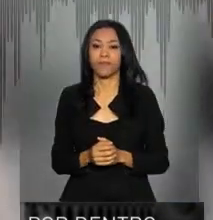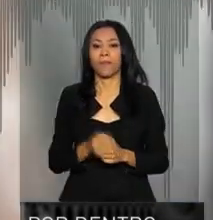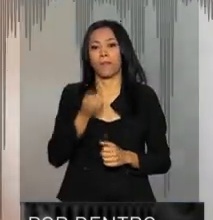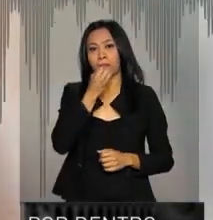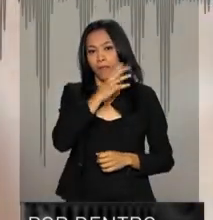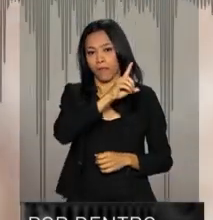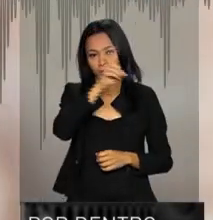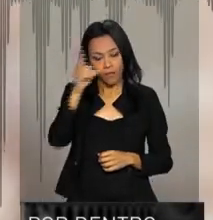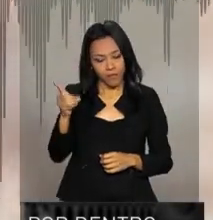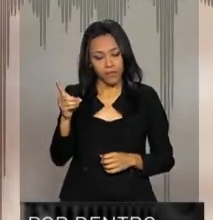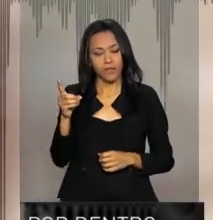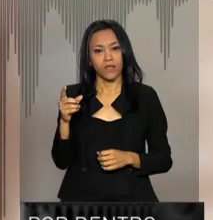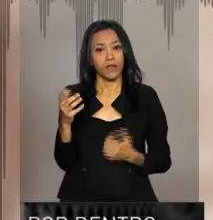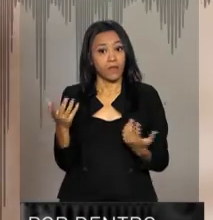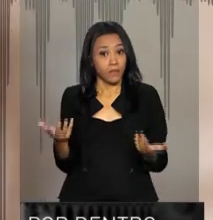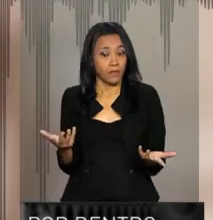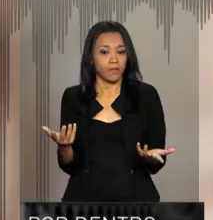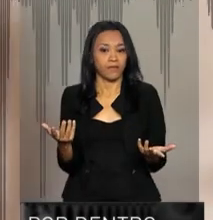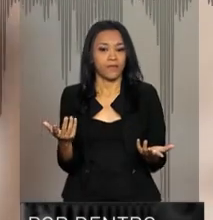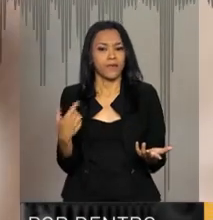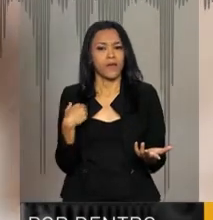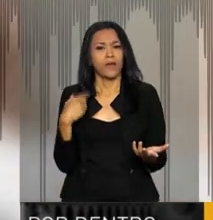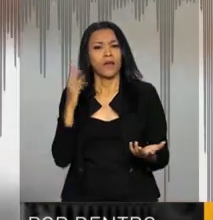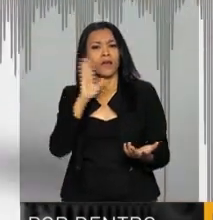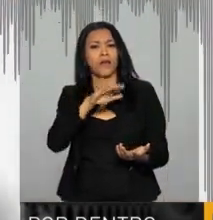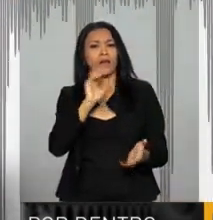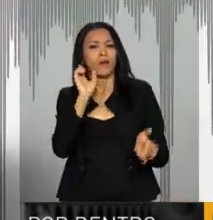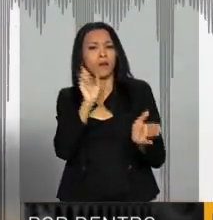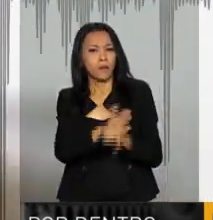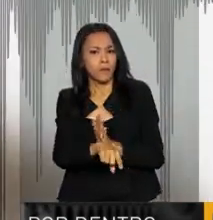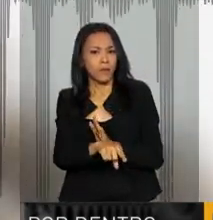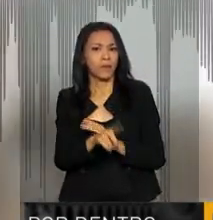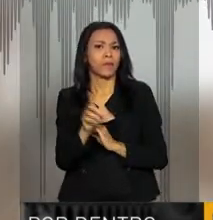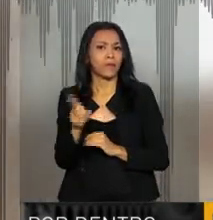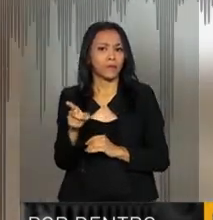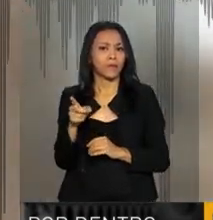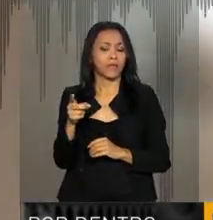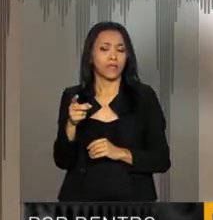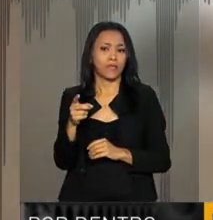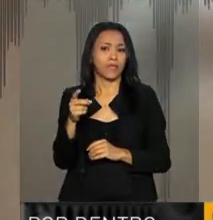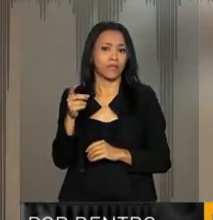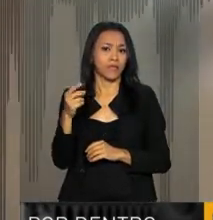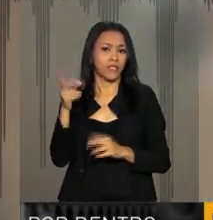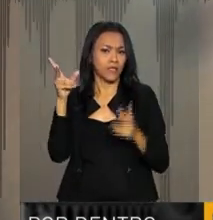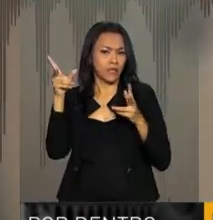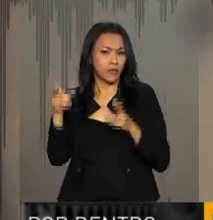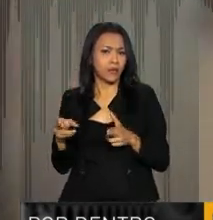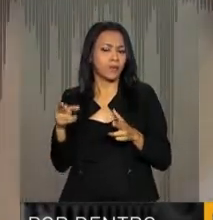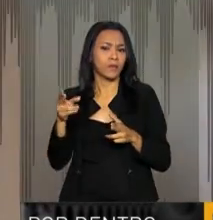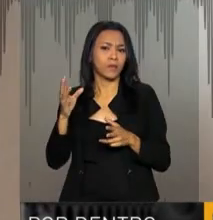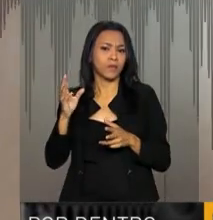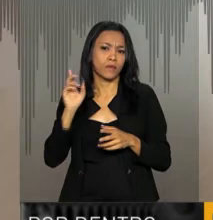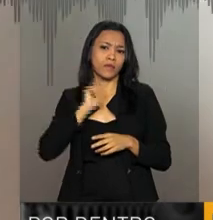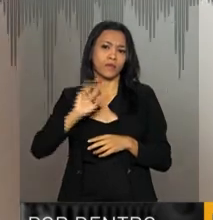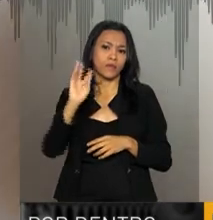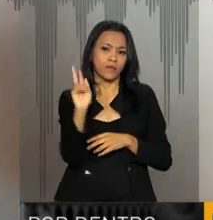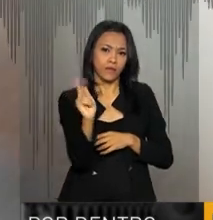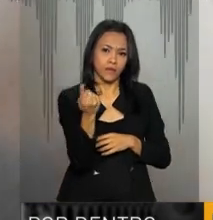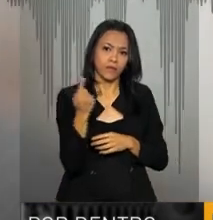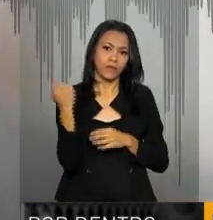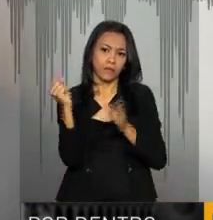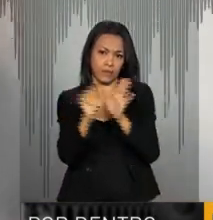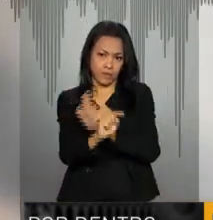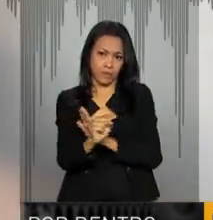bom eu gostaria que em cima pergunta do colega da rádio de minas gerais com relação a essa situação é